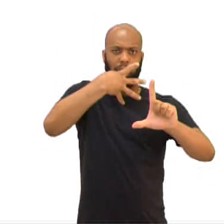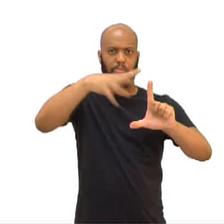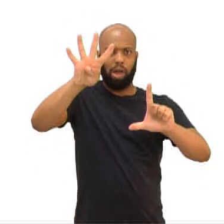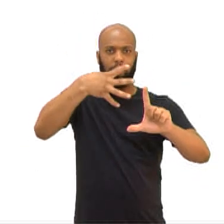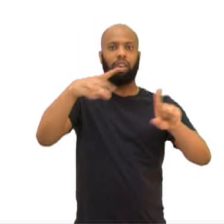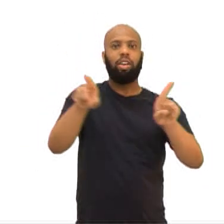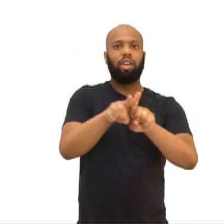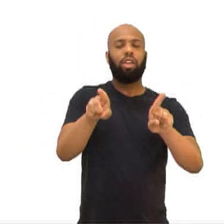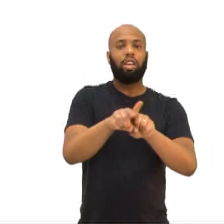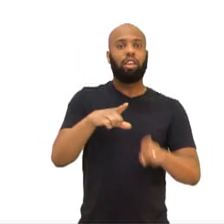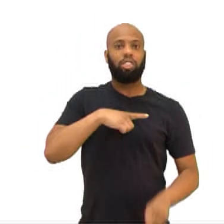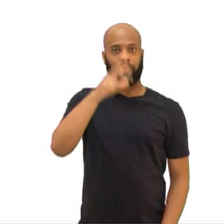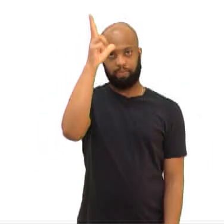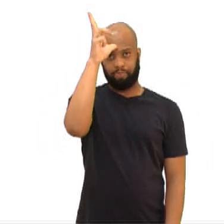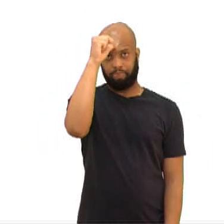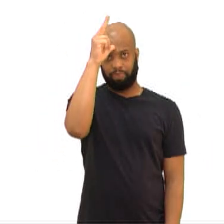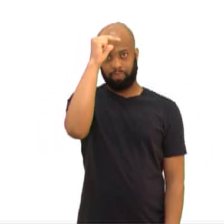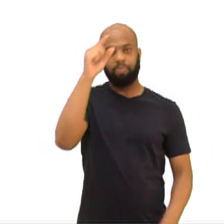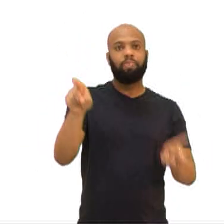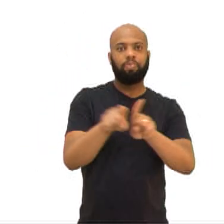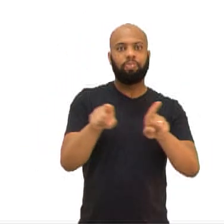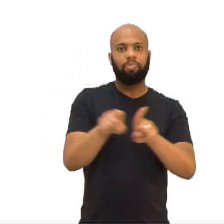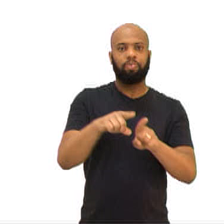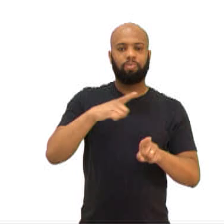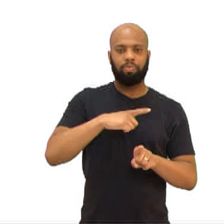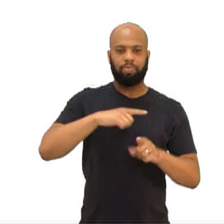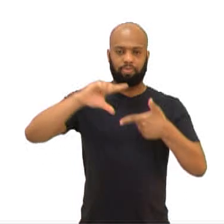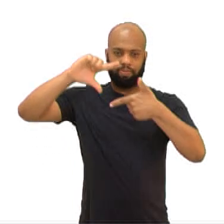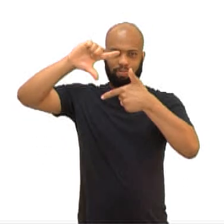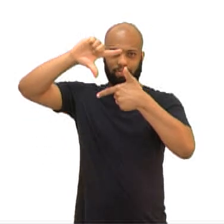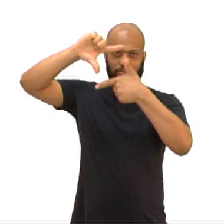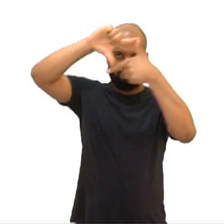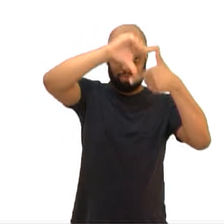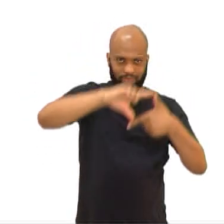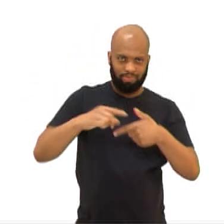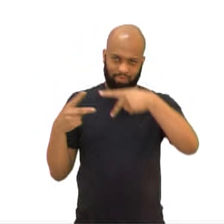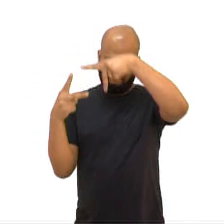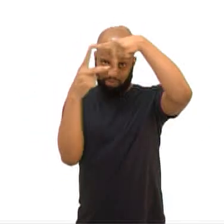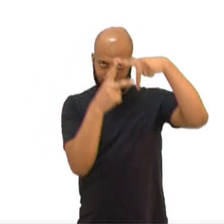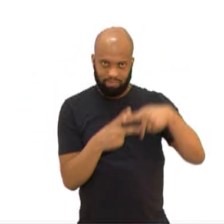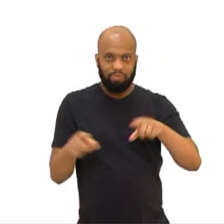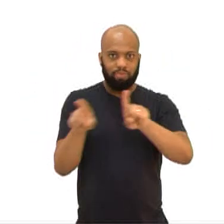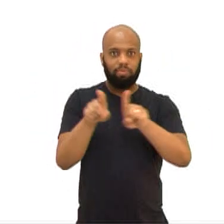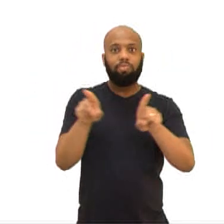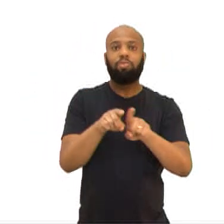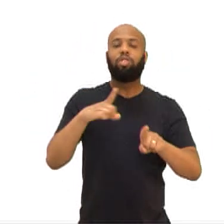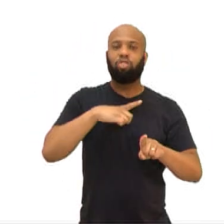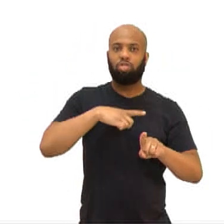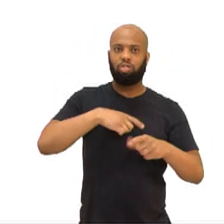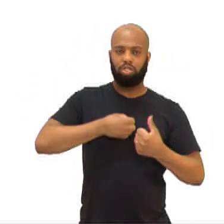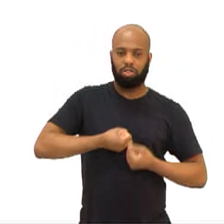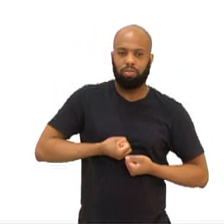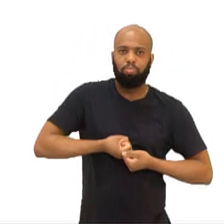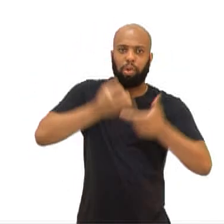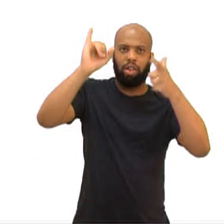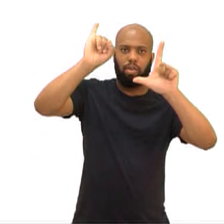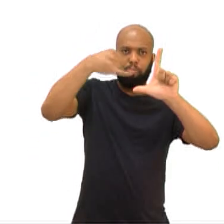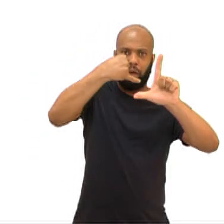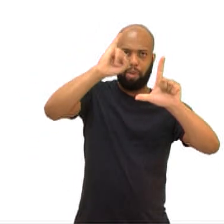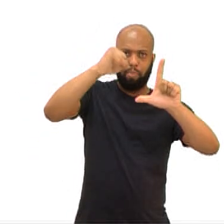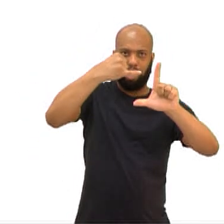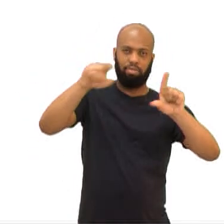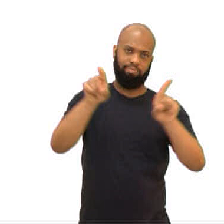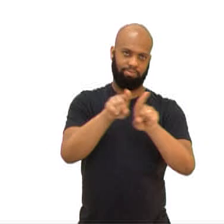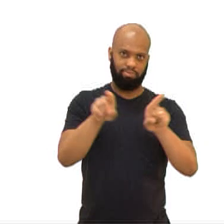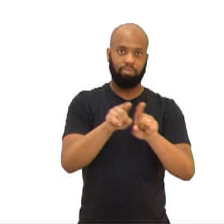principalmente o cubismo. Essas manifestações artísticas vão fazer parte da obra dos brasileiros,